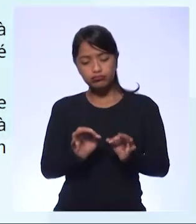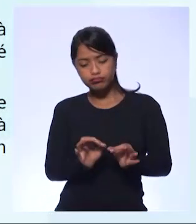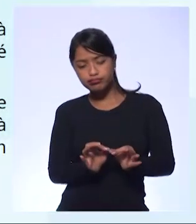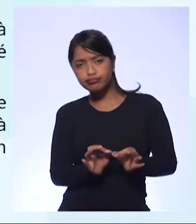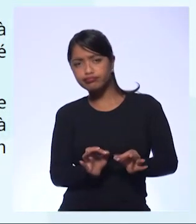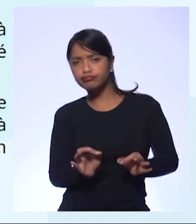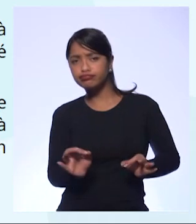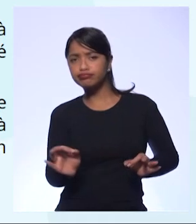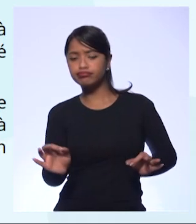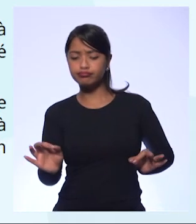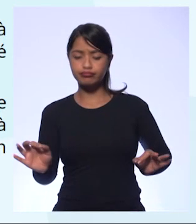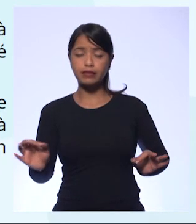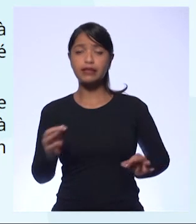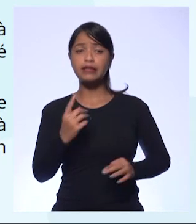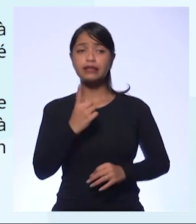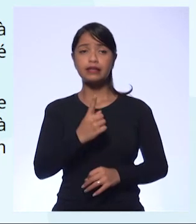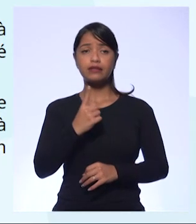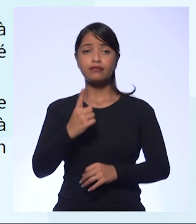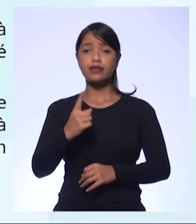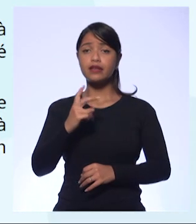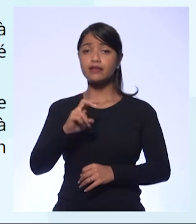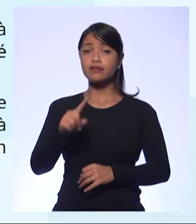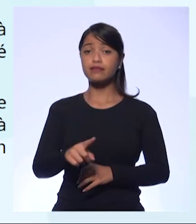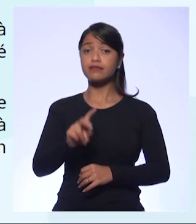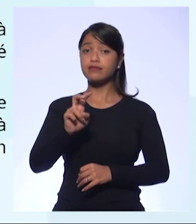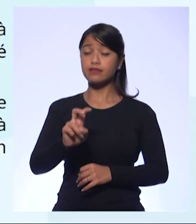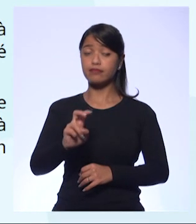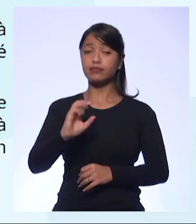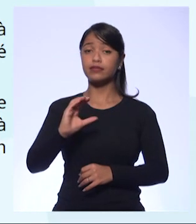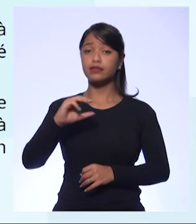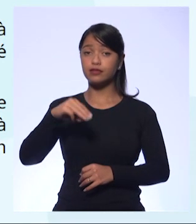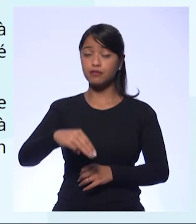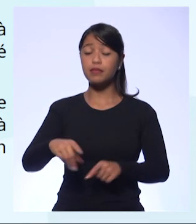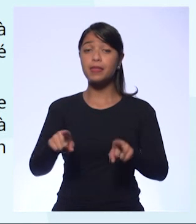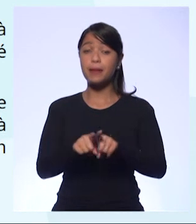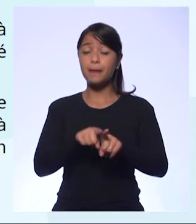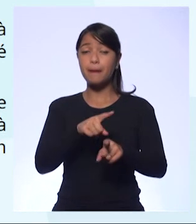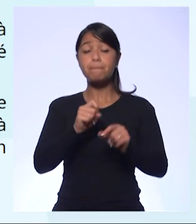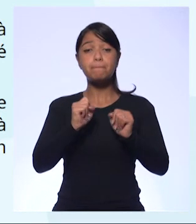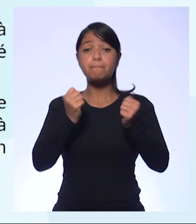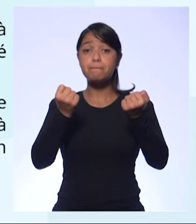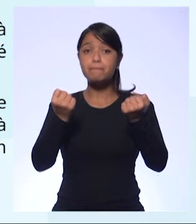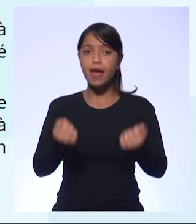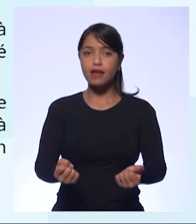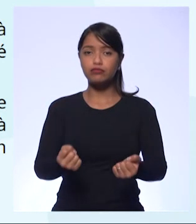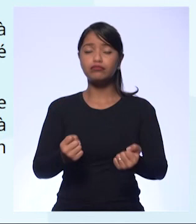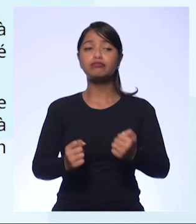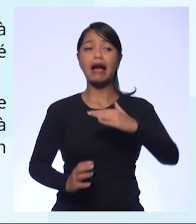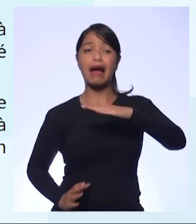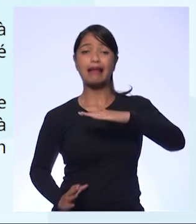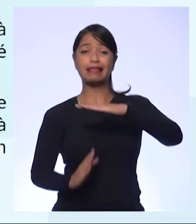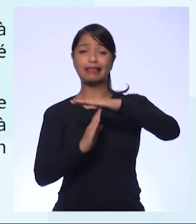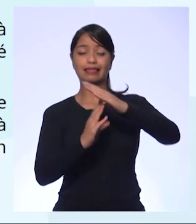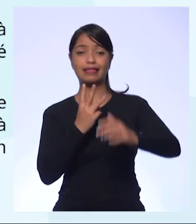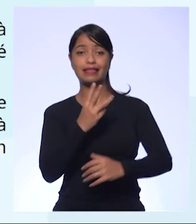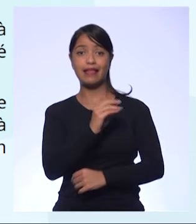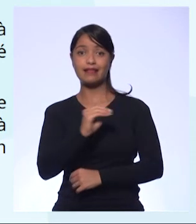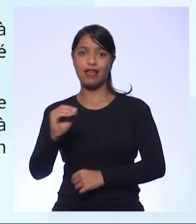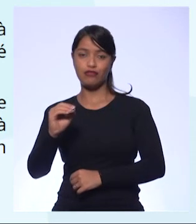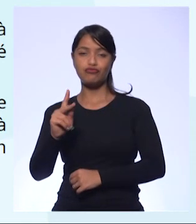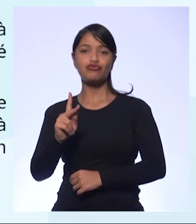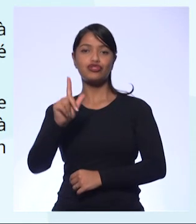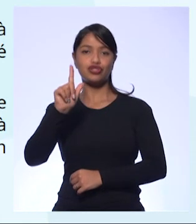115,5 centímetros e pesar até 300 quilos. Alguém tinha colocado essa questão do peso, né? Algum aluno. Mas teve aluno que